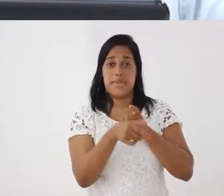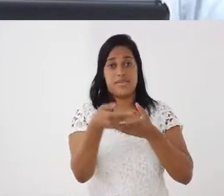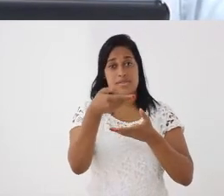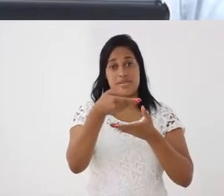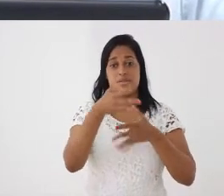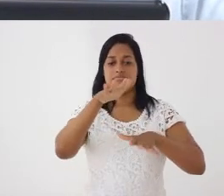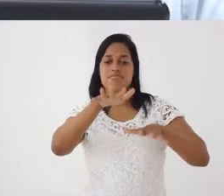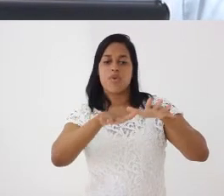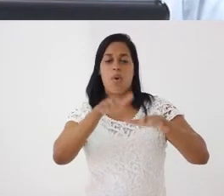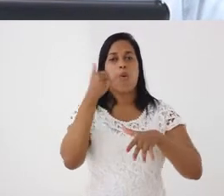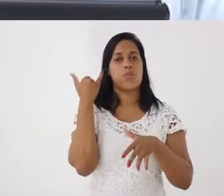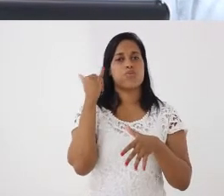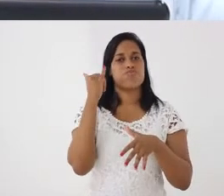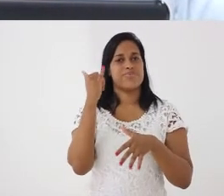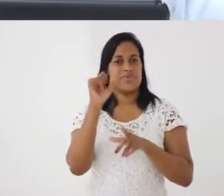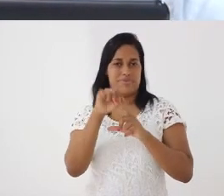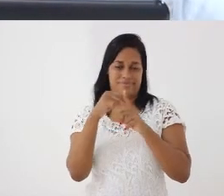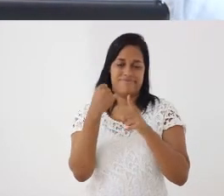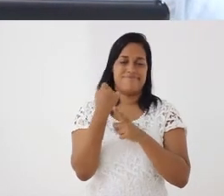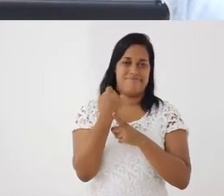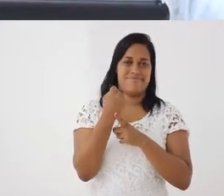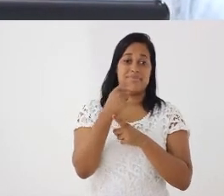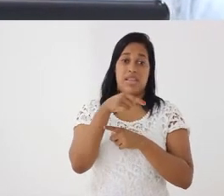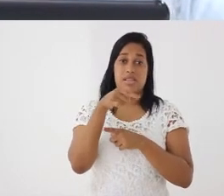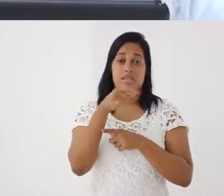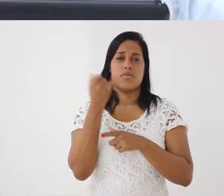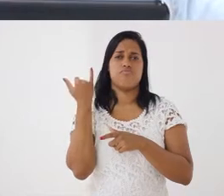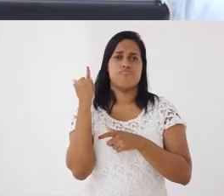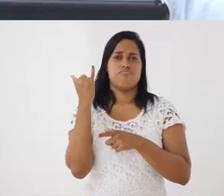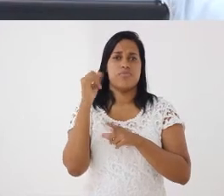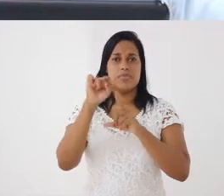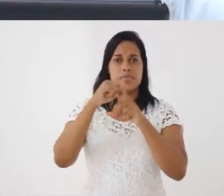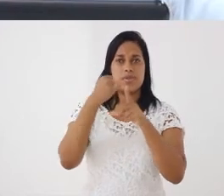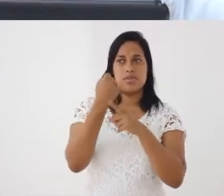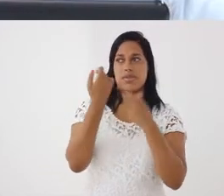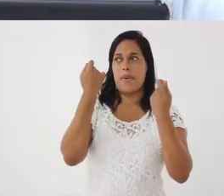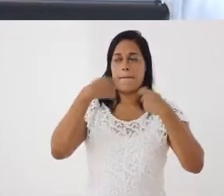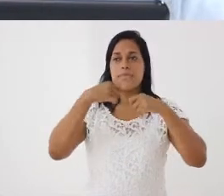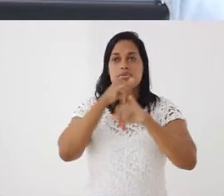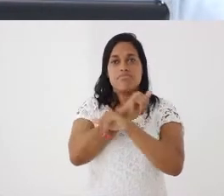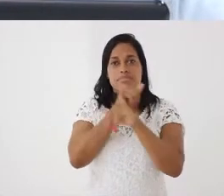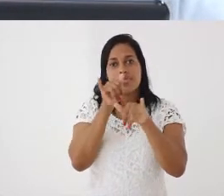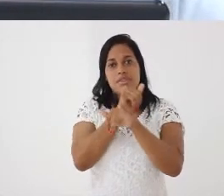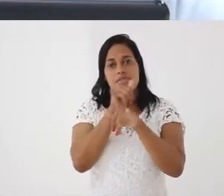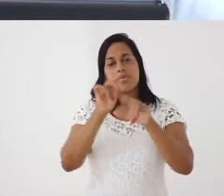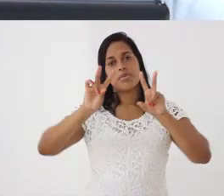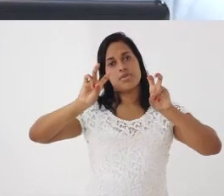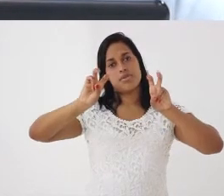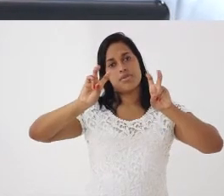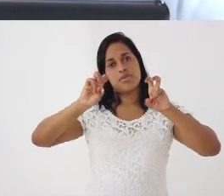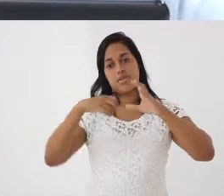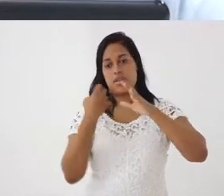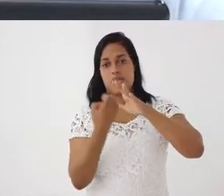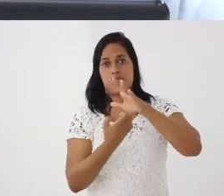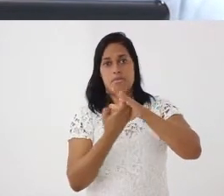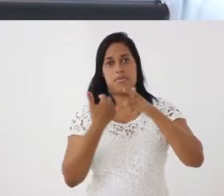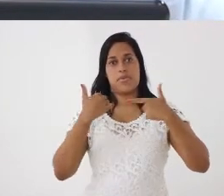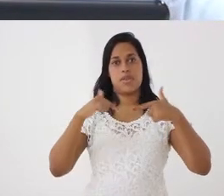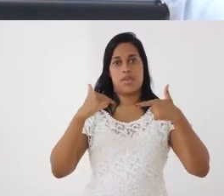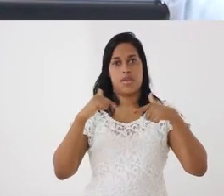este balanço social. O balanço social precisa comportar informações sobre